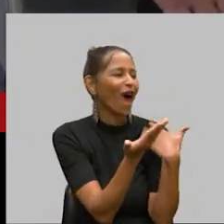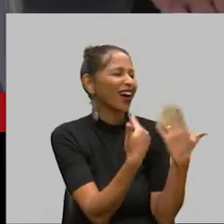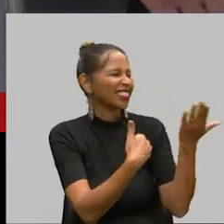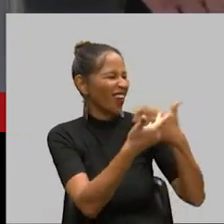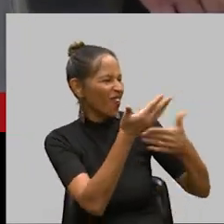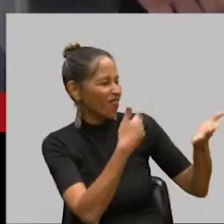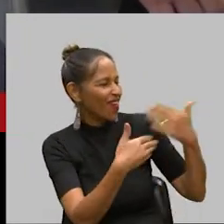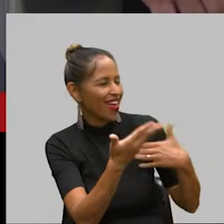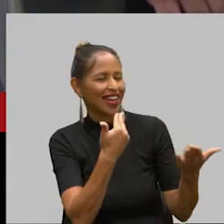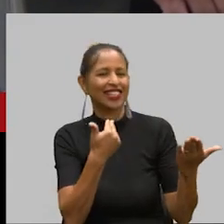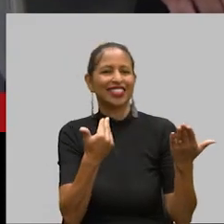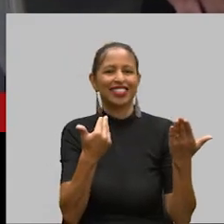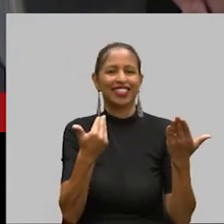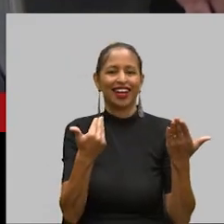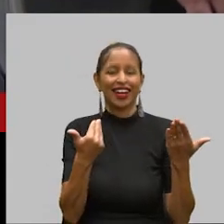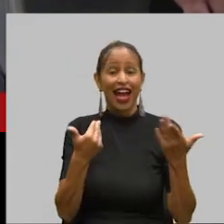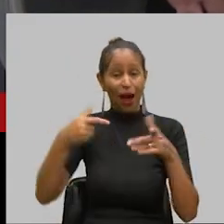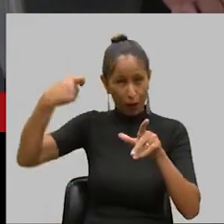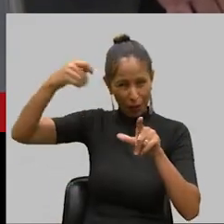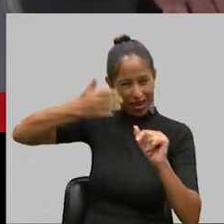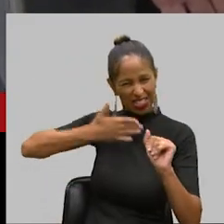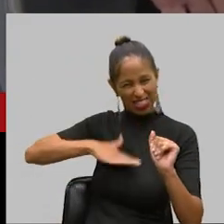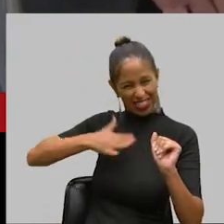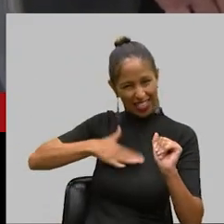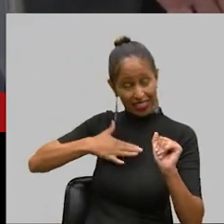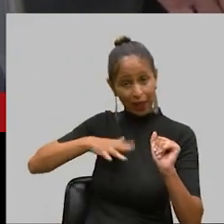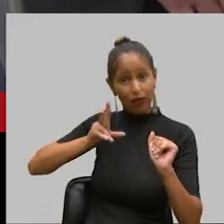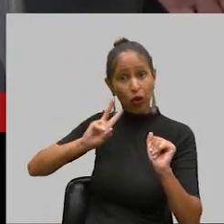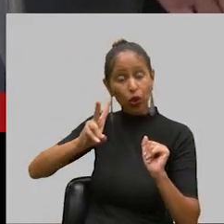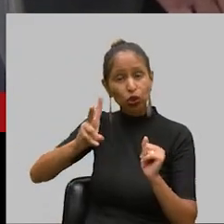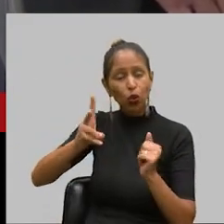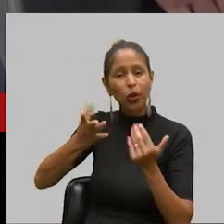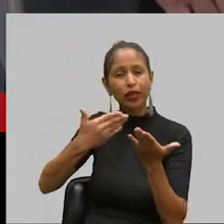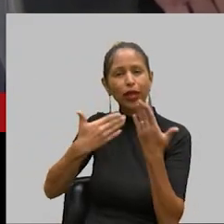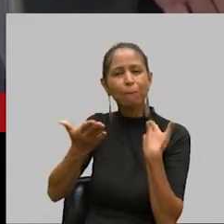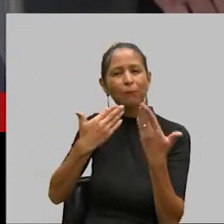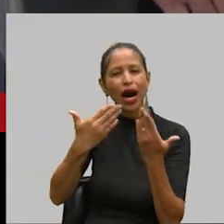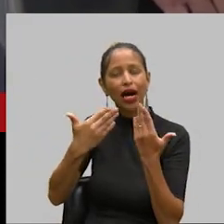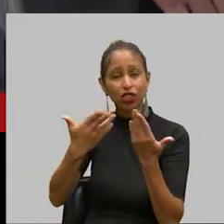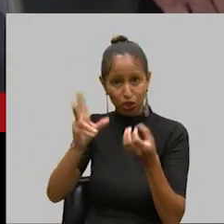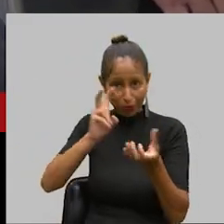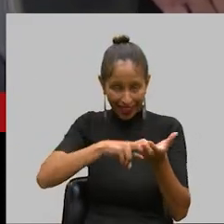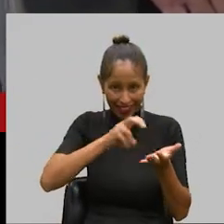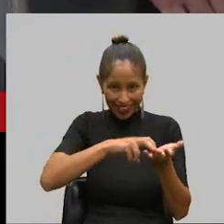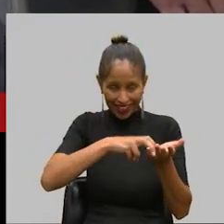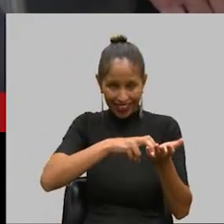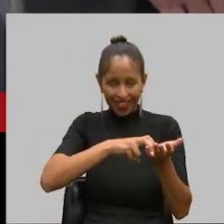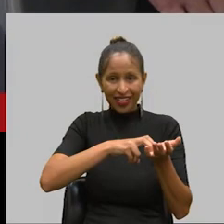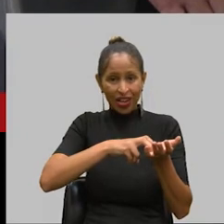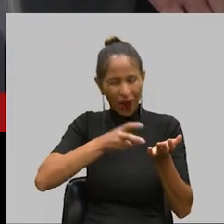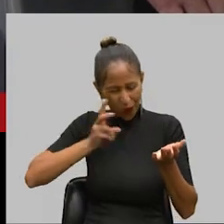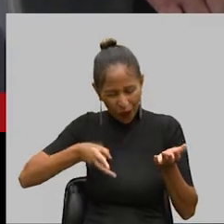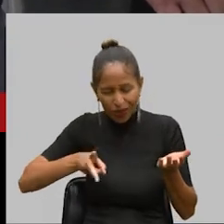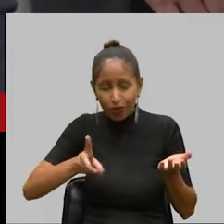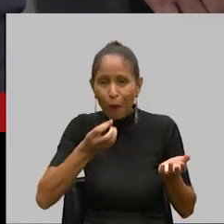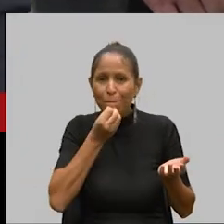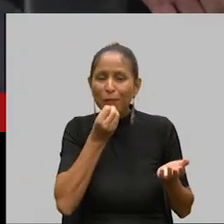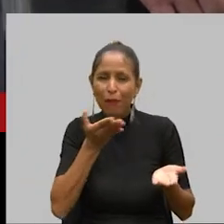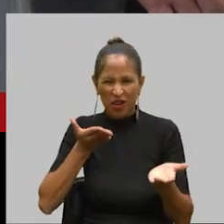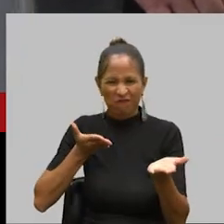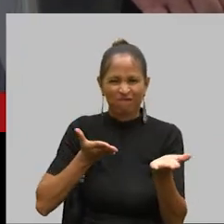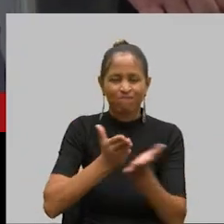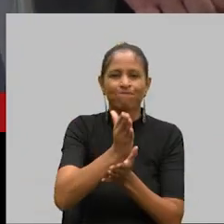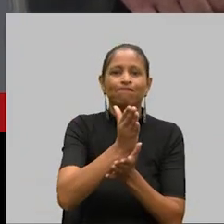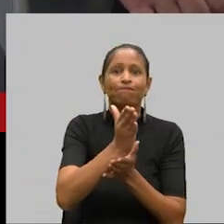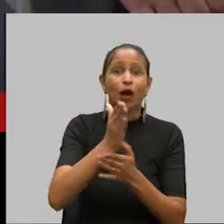e que neste intervalo a gente continue os debates que aqui iniciaram pela manhã para que a gente consiga avançar um